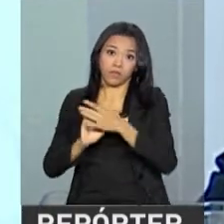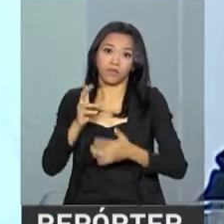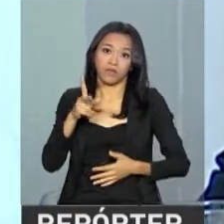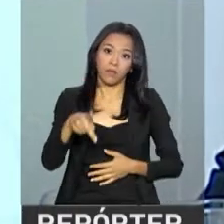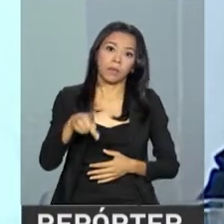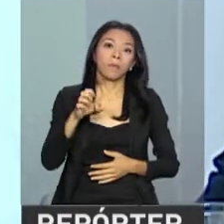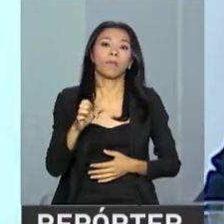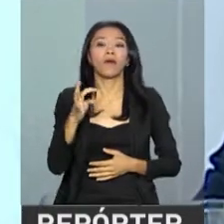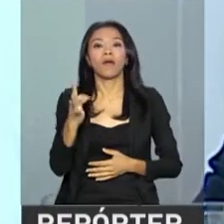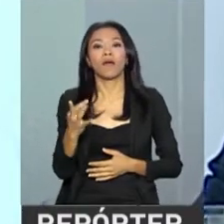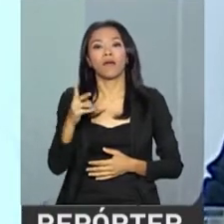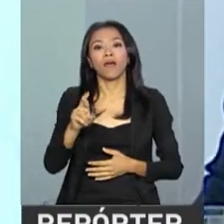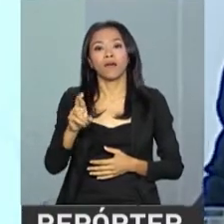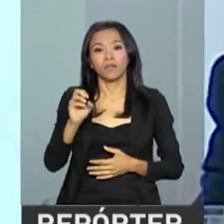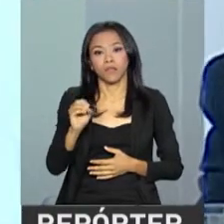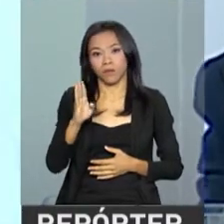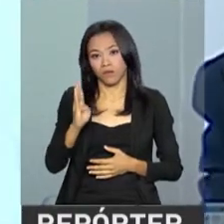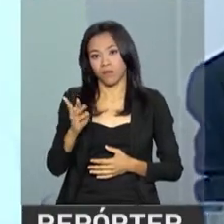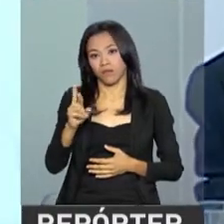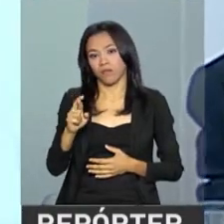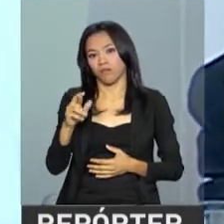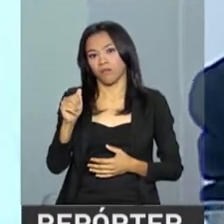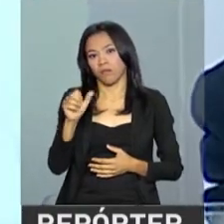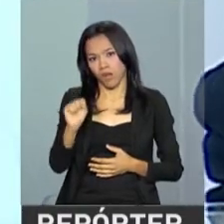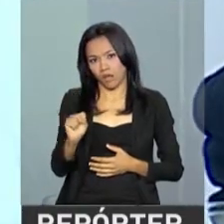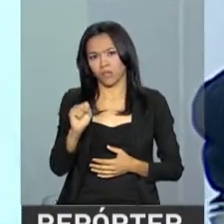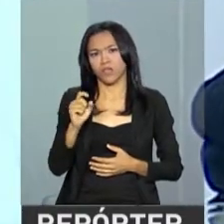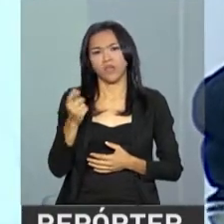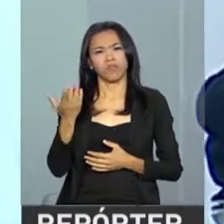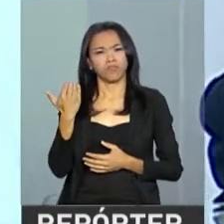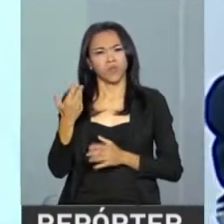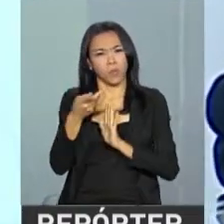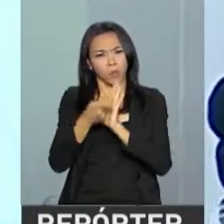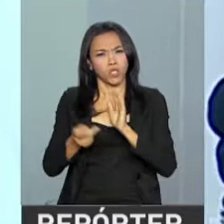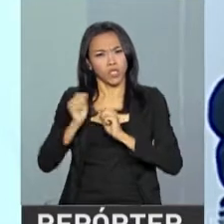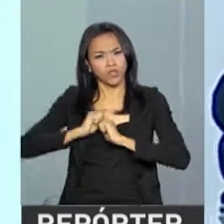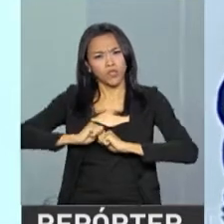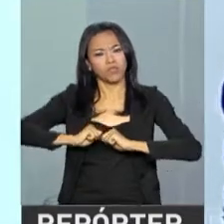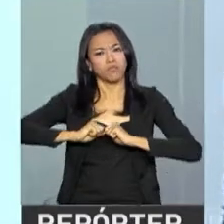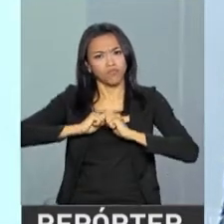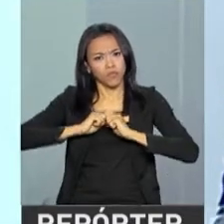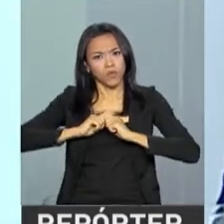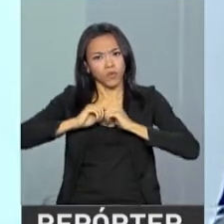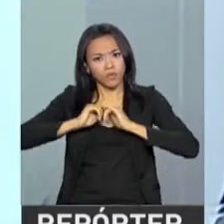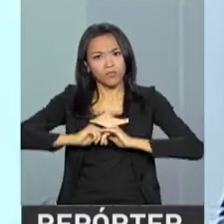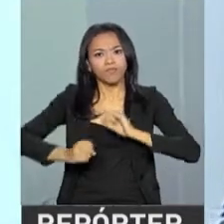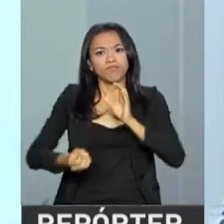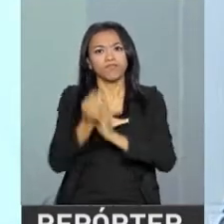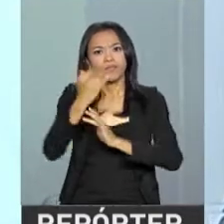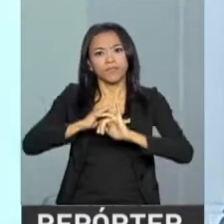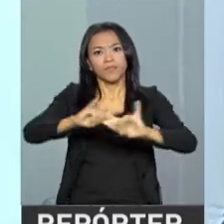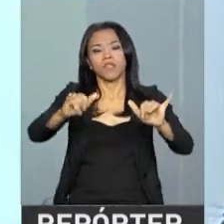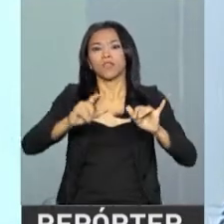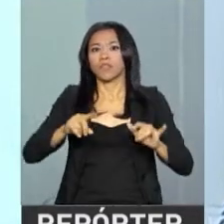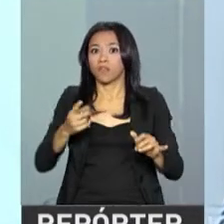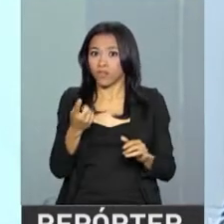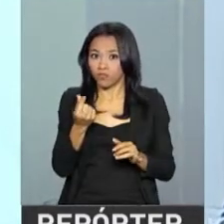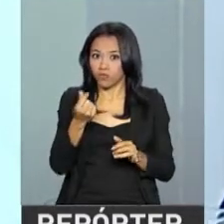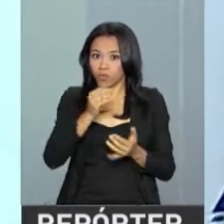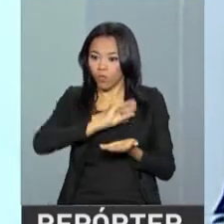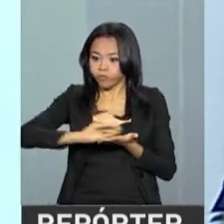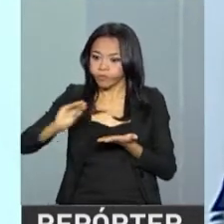projeto da petrobras que vai ver é investir cerca de 70 bilhões ou coisa parecida nos próximos anos de 2018